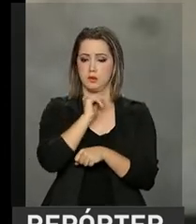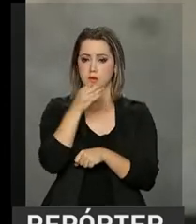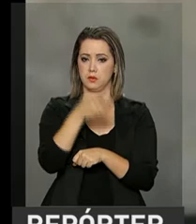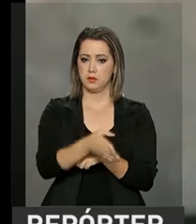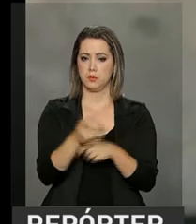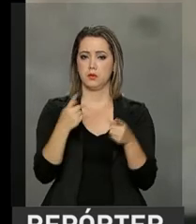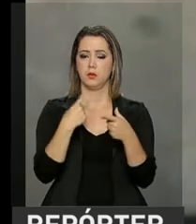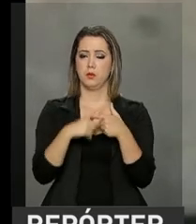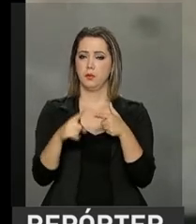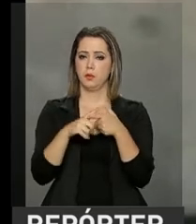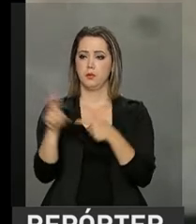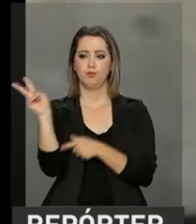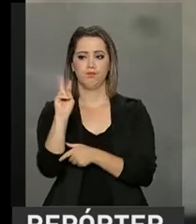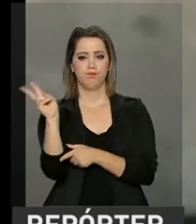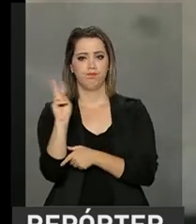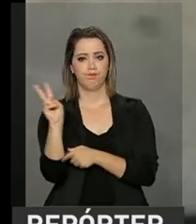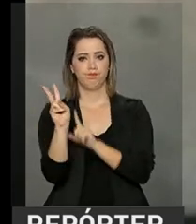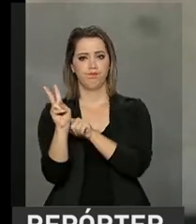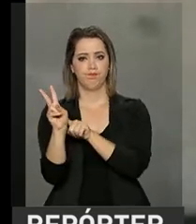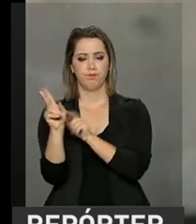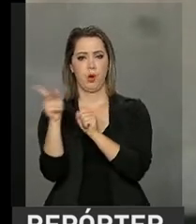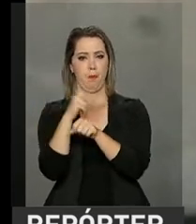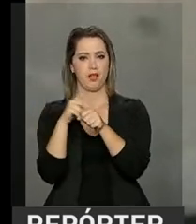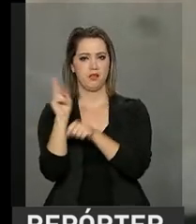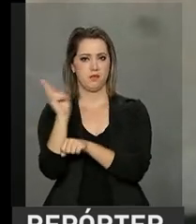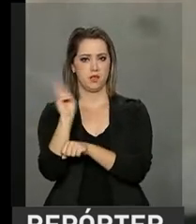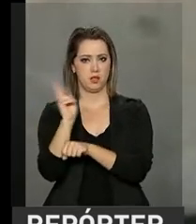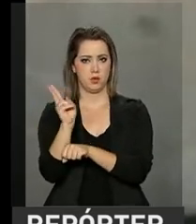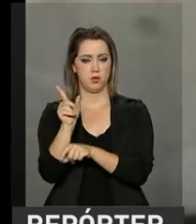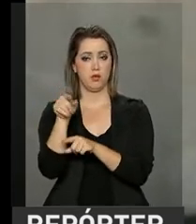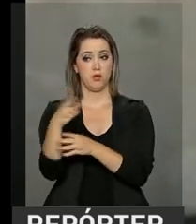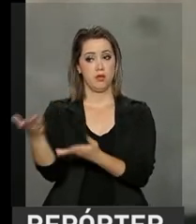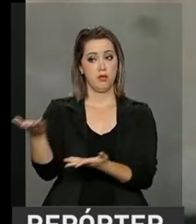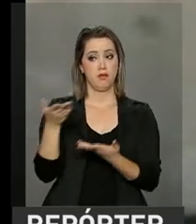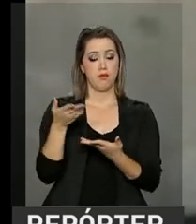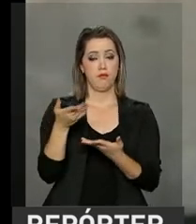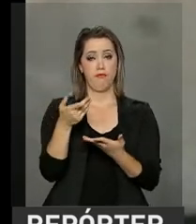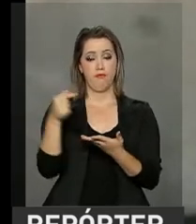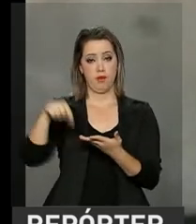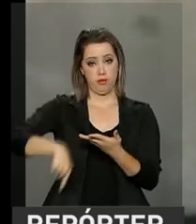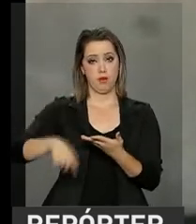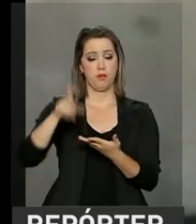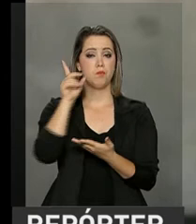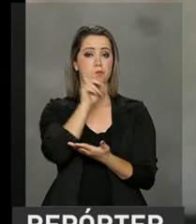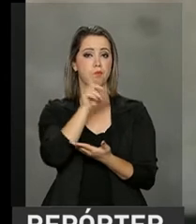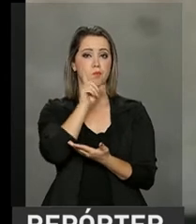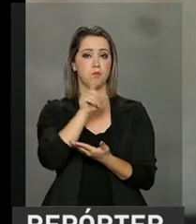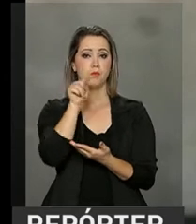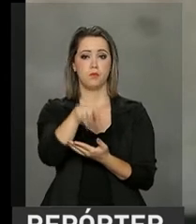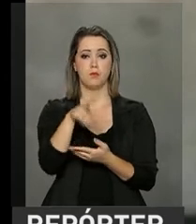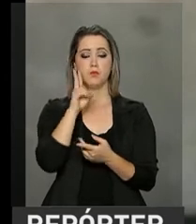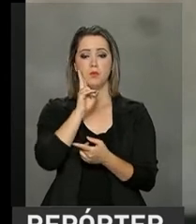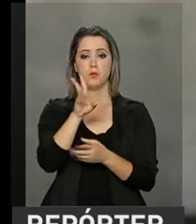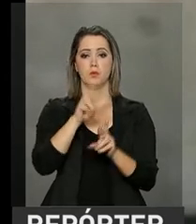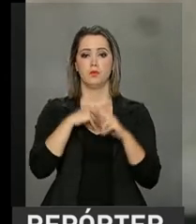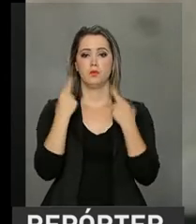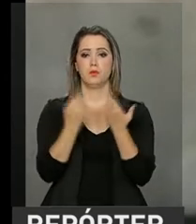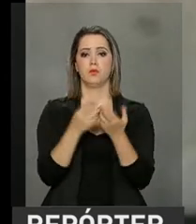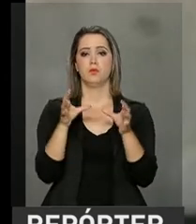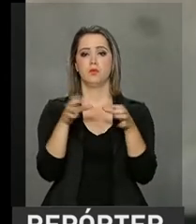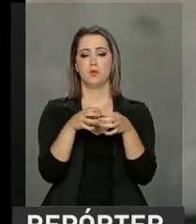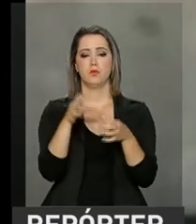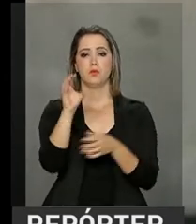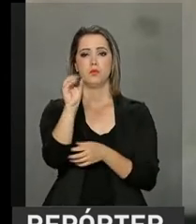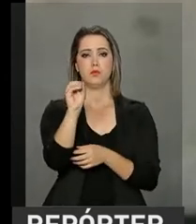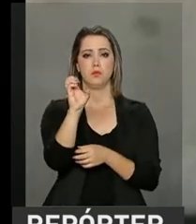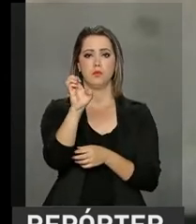situação da Venezuela. Lembrando que o ministro Aloísio Nunes veio até Washington justamente para participar da reunião da Organização